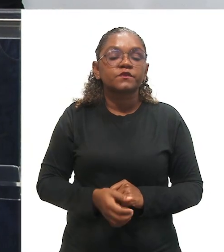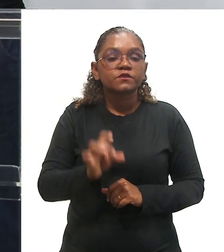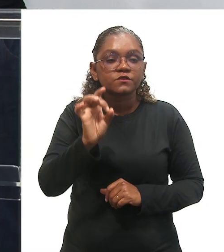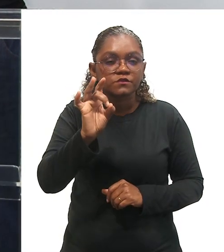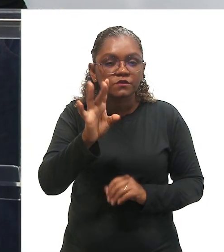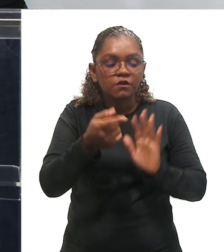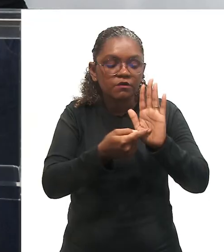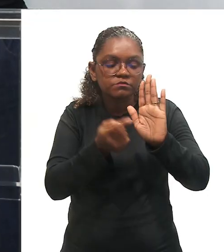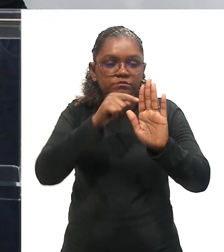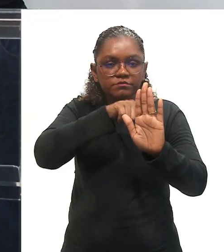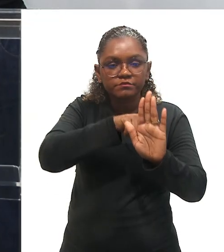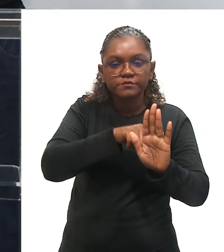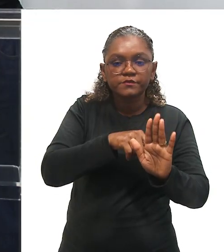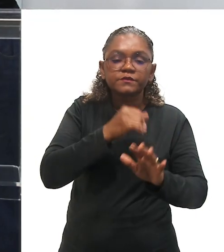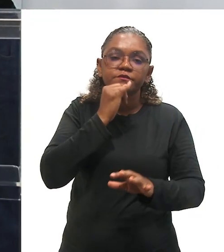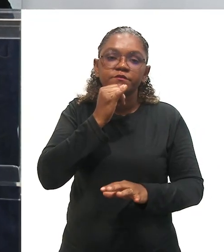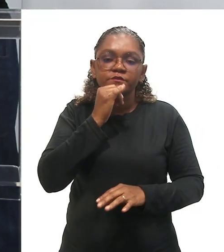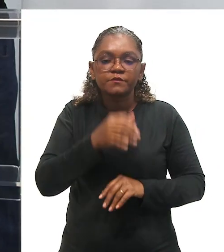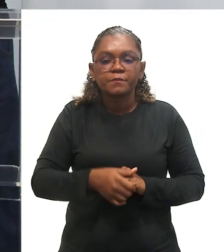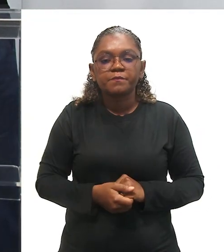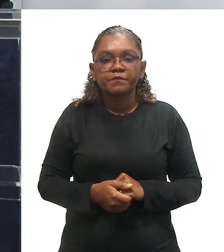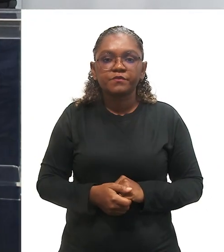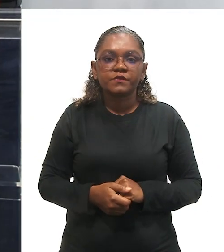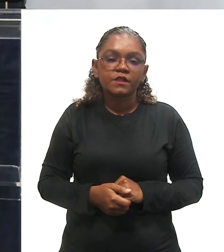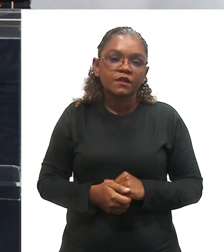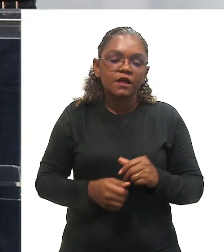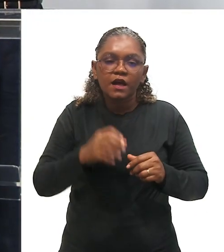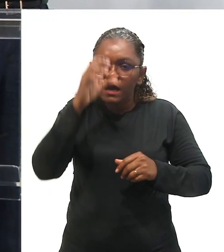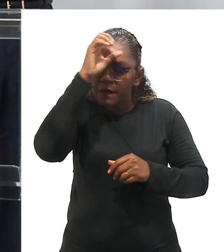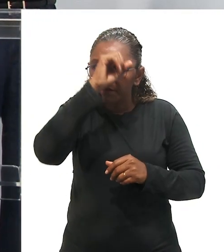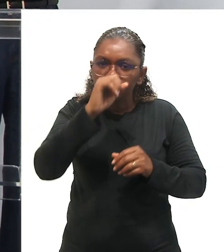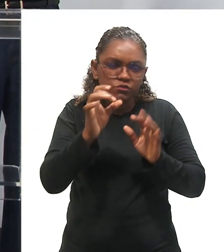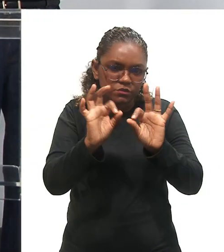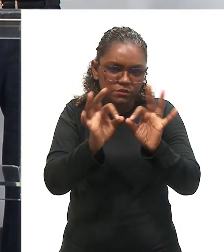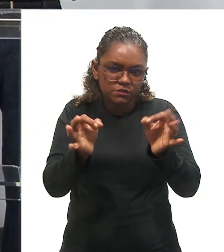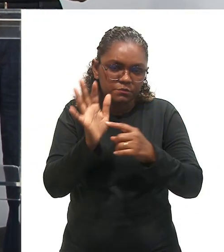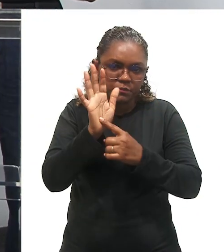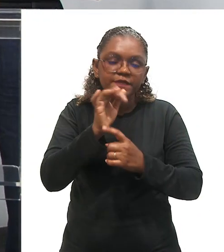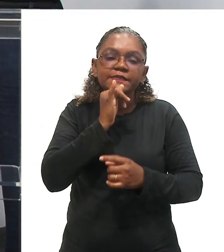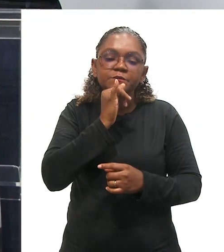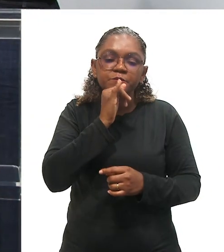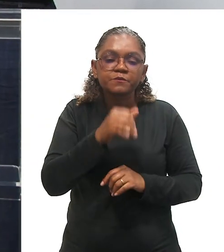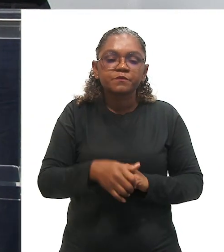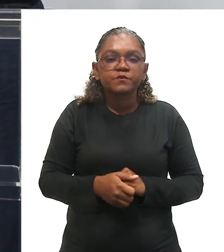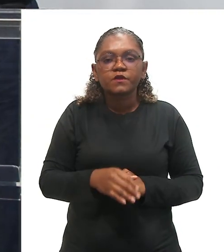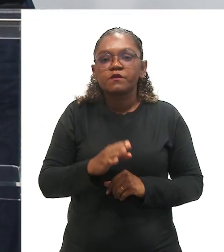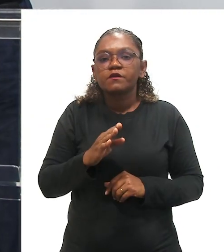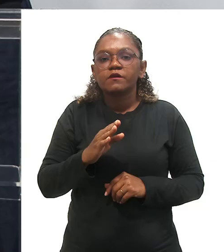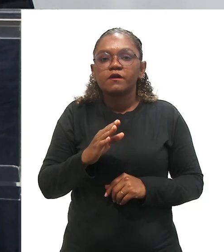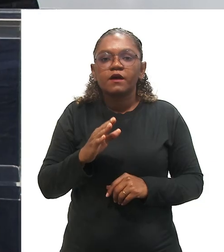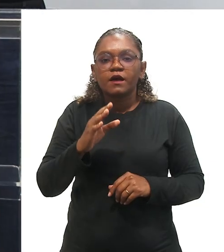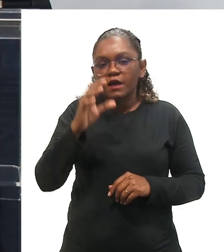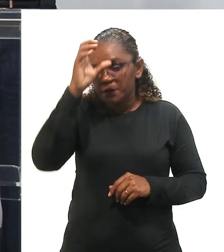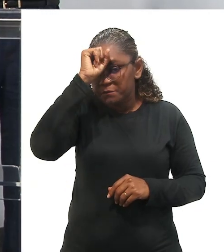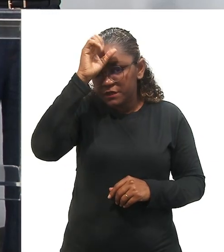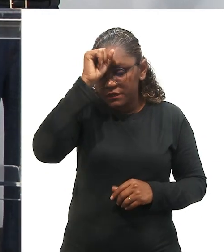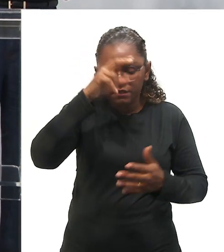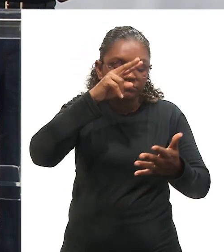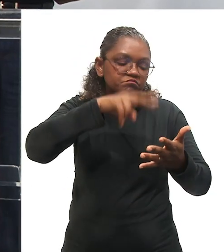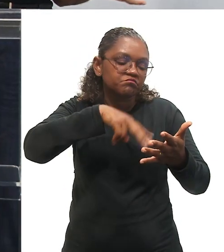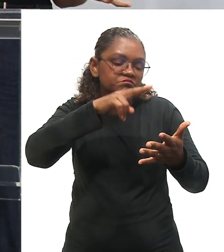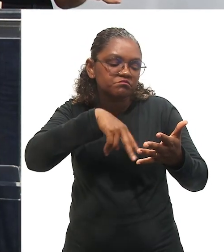Vamos fazer uma analogia. Quando nós estamos aprendendo a ler, a escrever, a gente começa conhecendo as vogais,